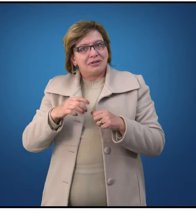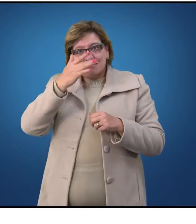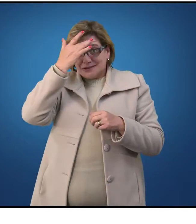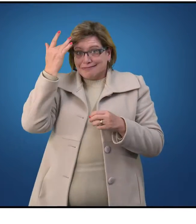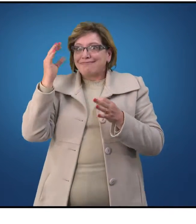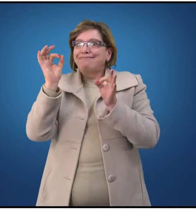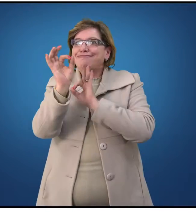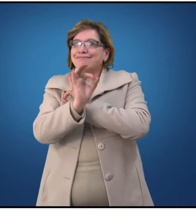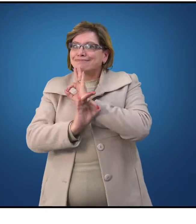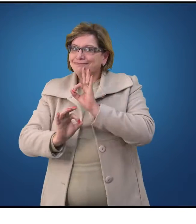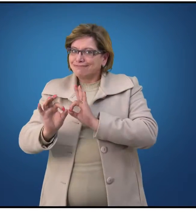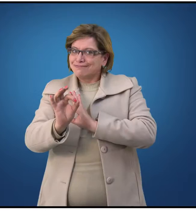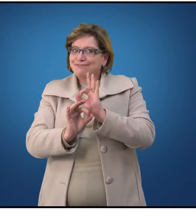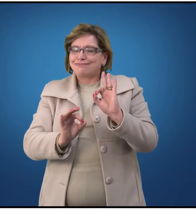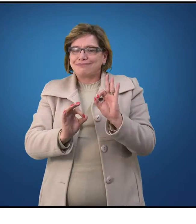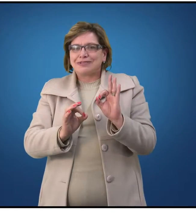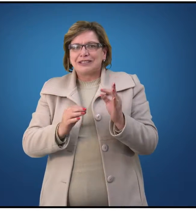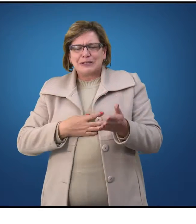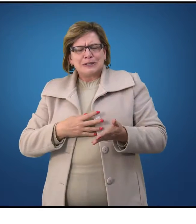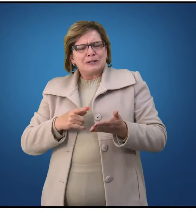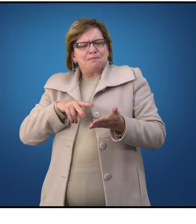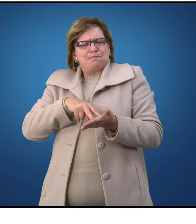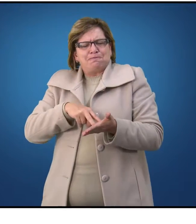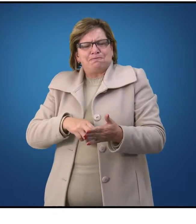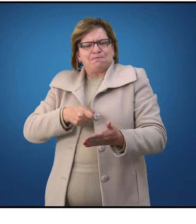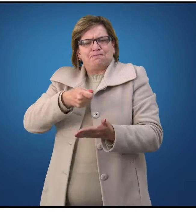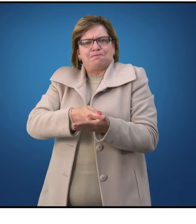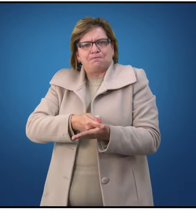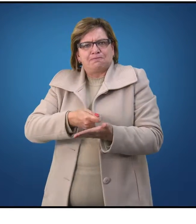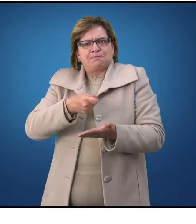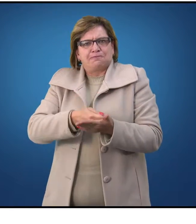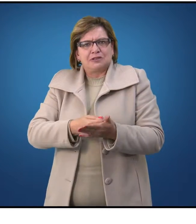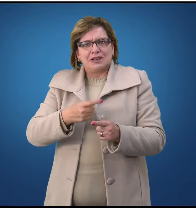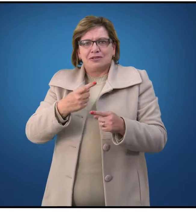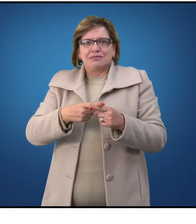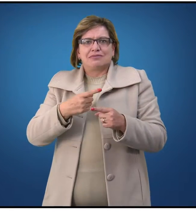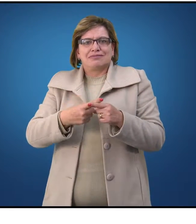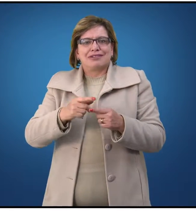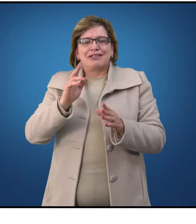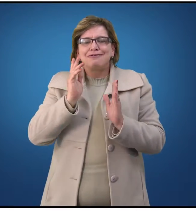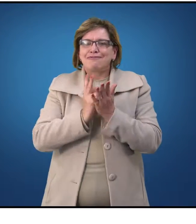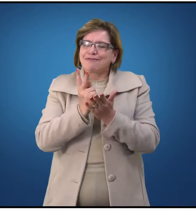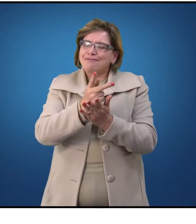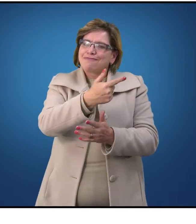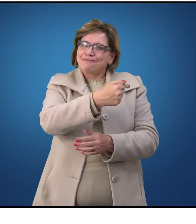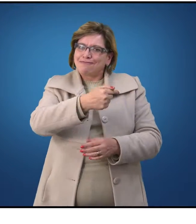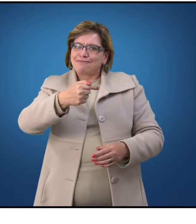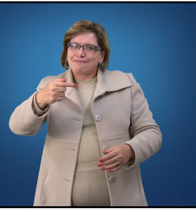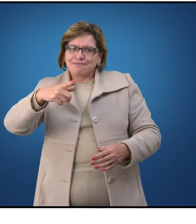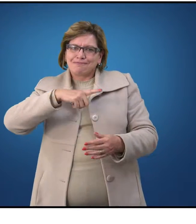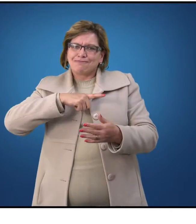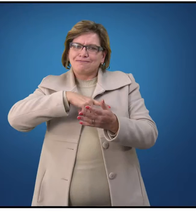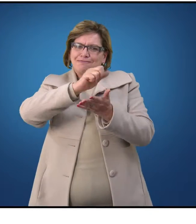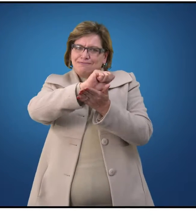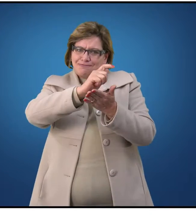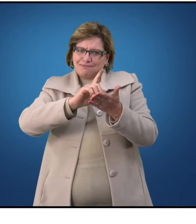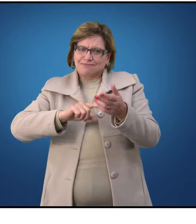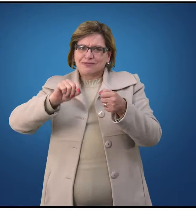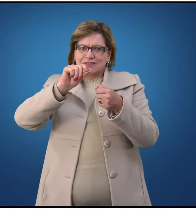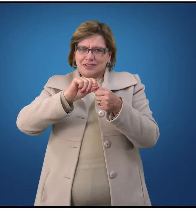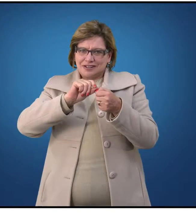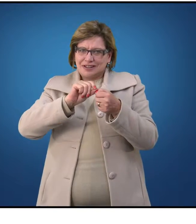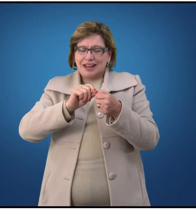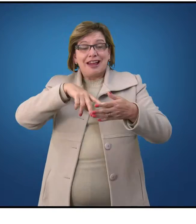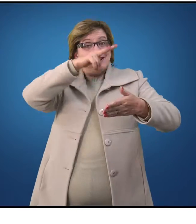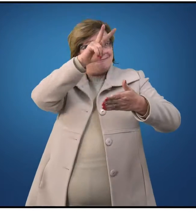muito organizada, muito disciplinada, porque ela tem todas as semanas atividades para desenvolver, leituras